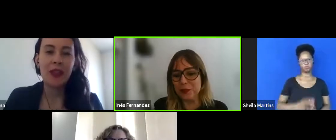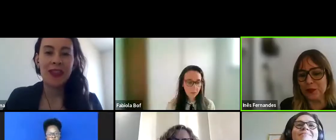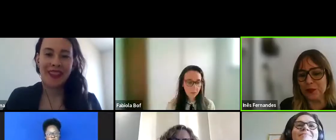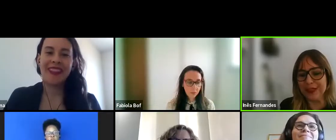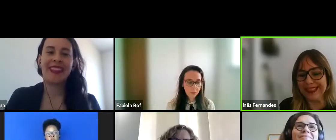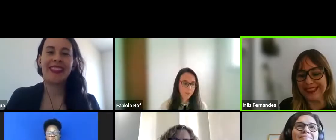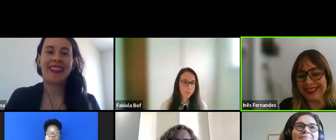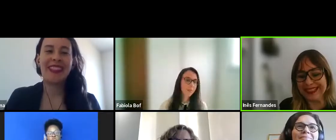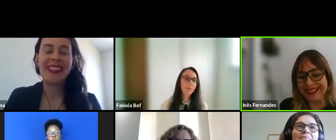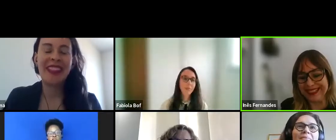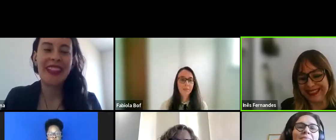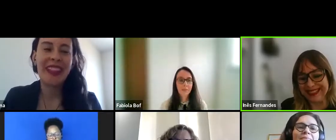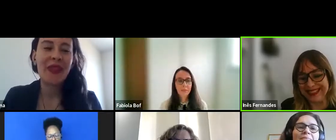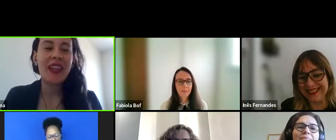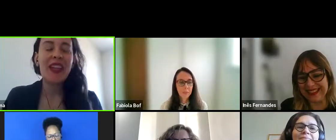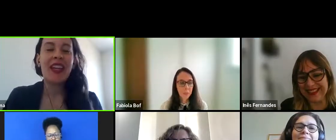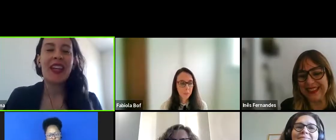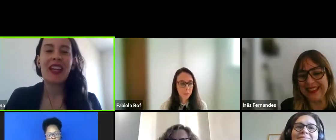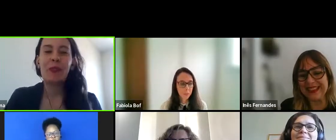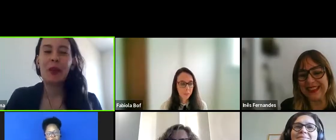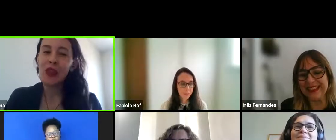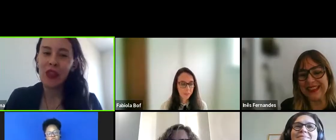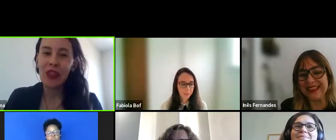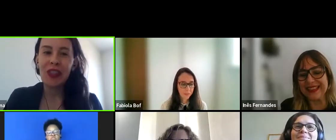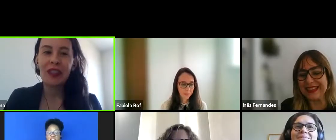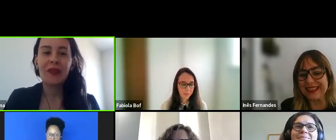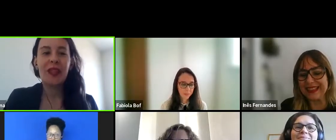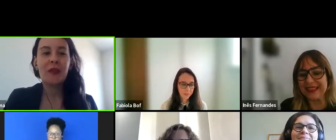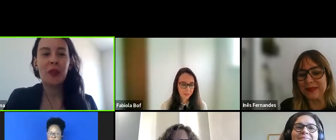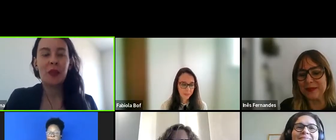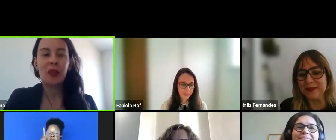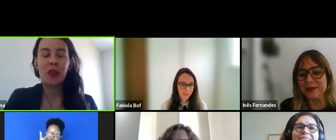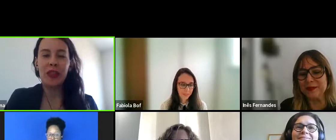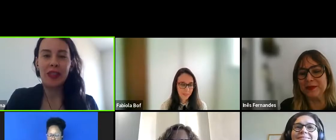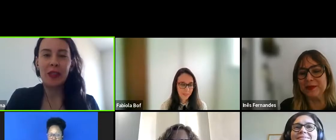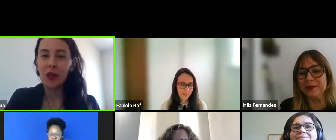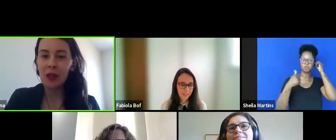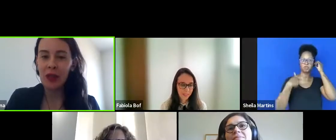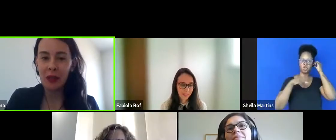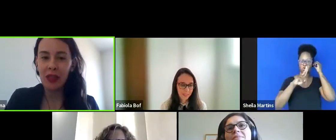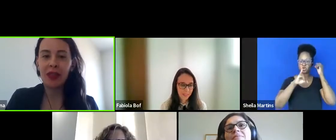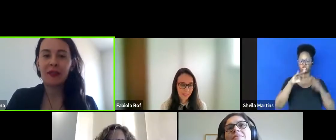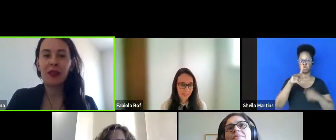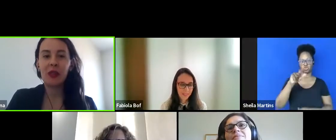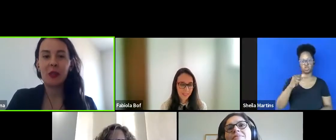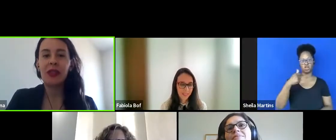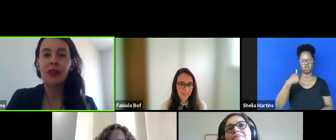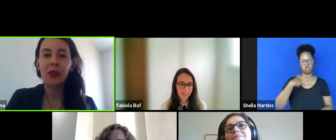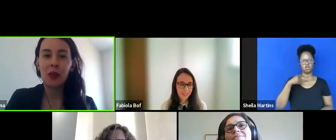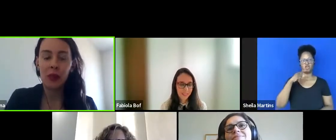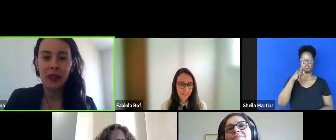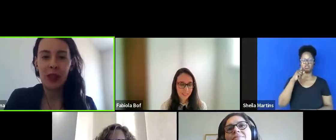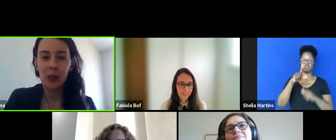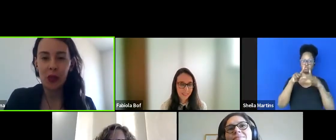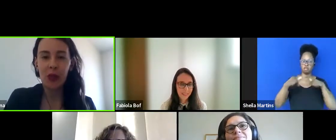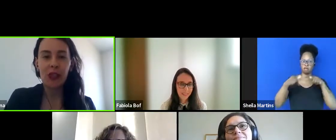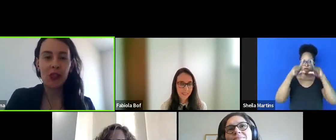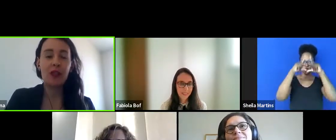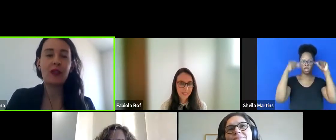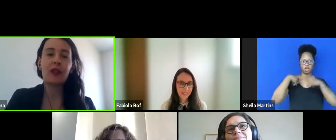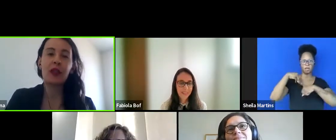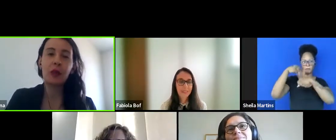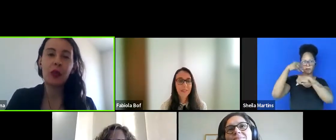Juliana, por favor. Sim. Bom dia, né? Meu nome é Juliana, sou enfermeira, sou mestre e doutora em